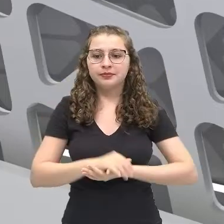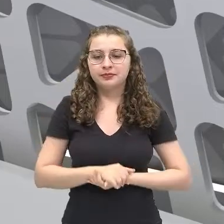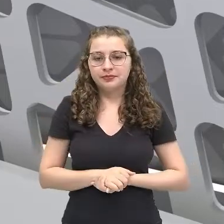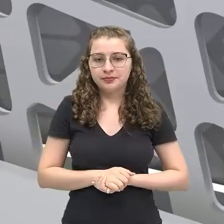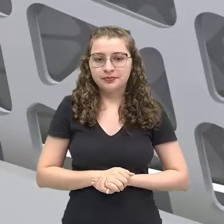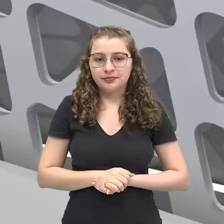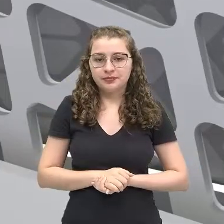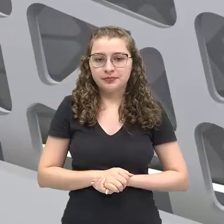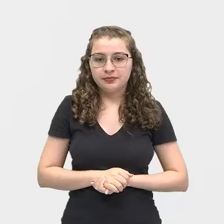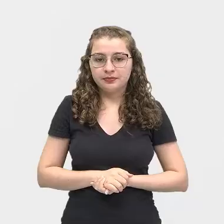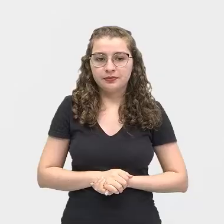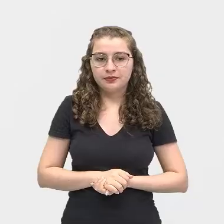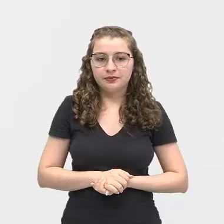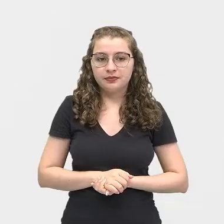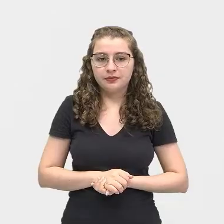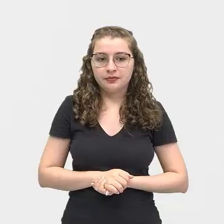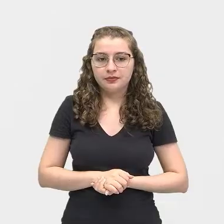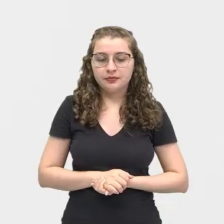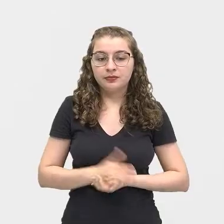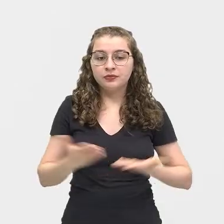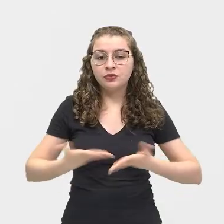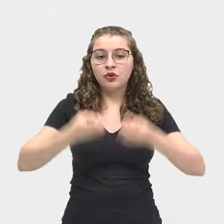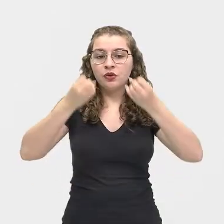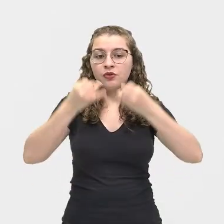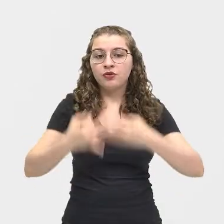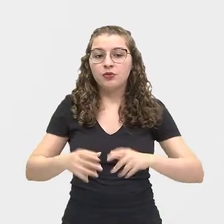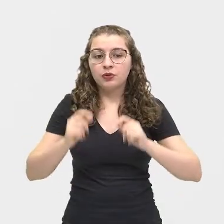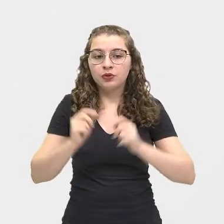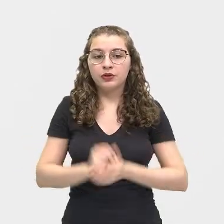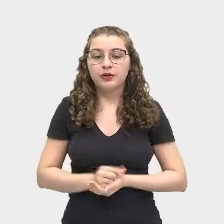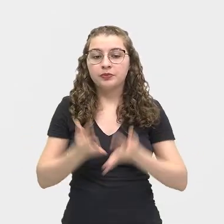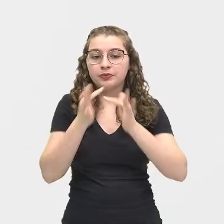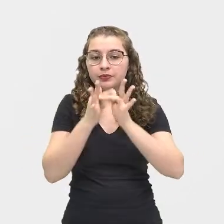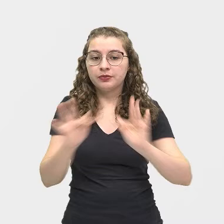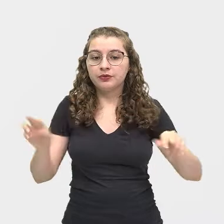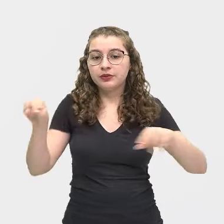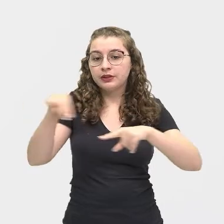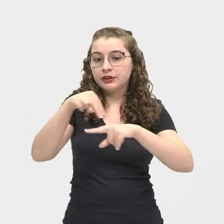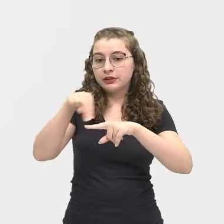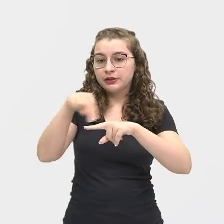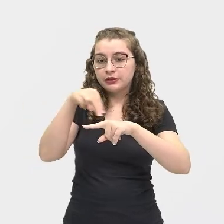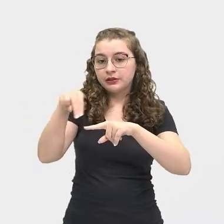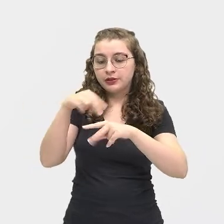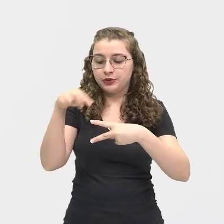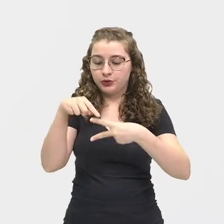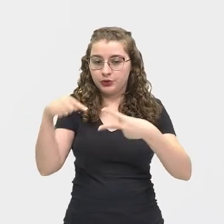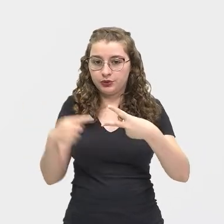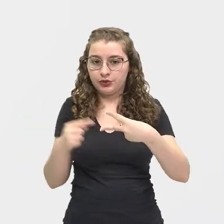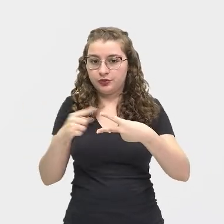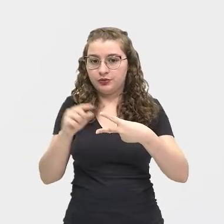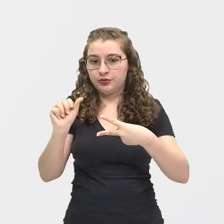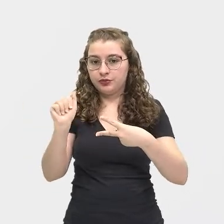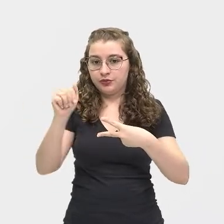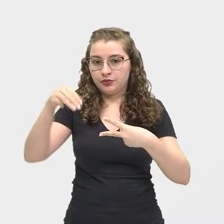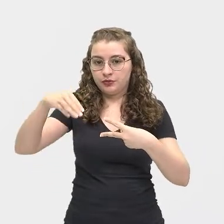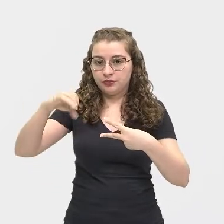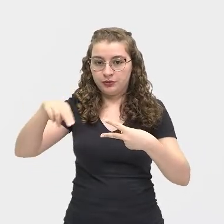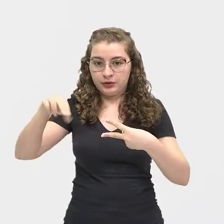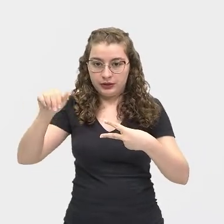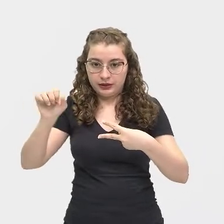conhecimento da nossa aula. Hoje nós vamos falar sobre funções nitrogenadas, aminas